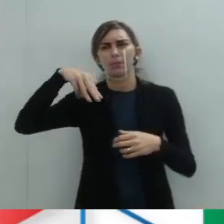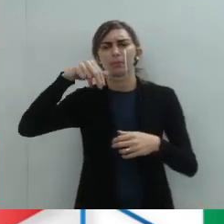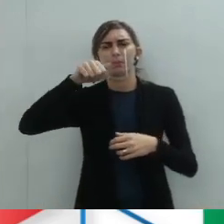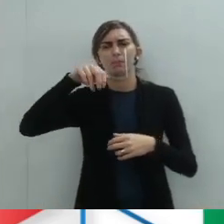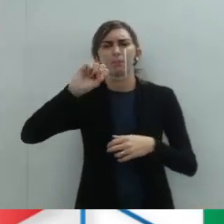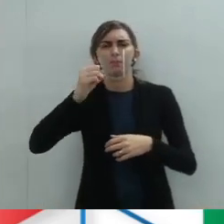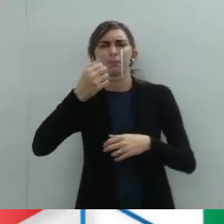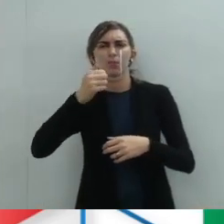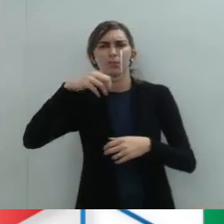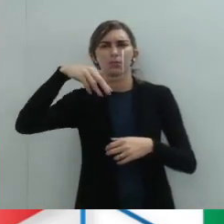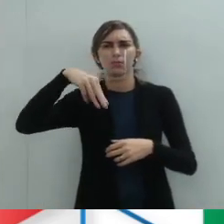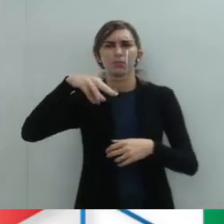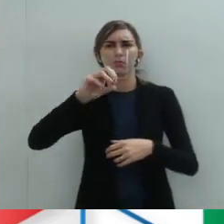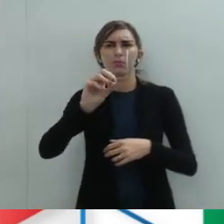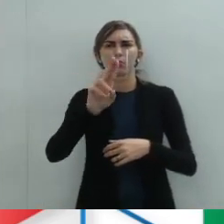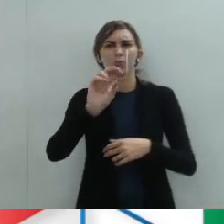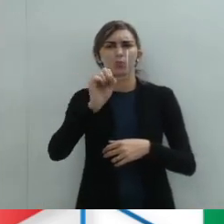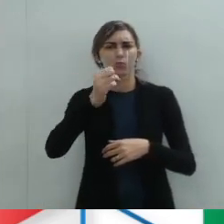fez